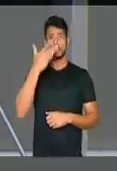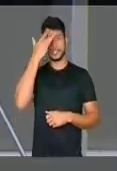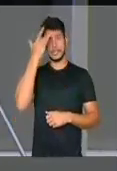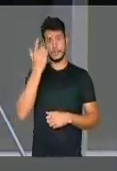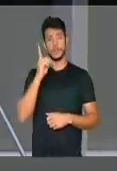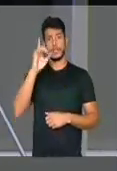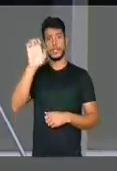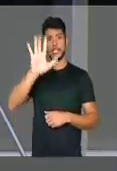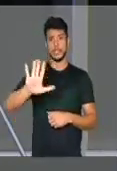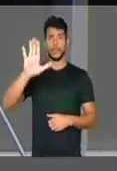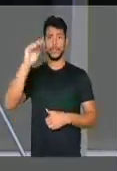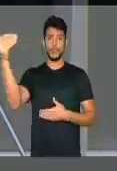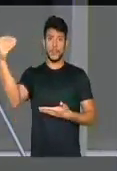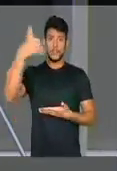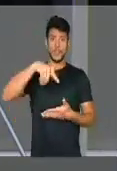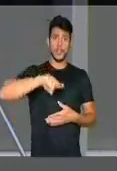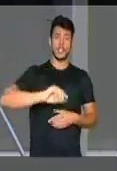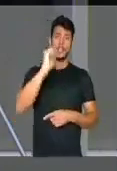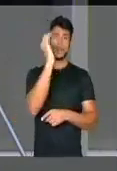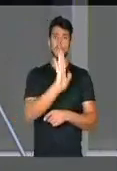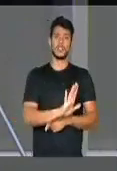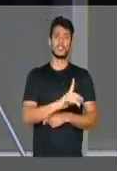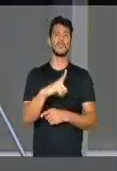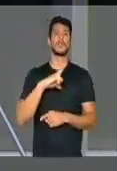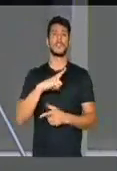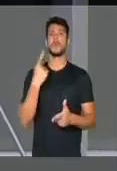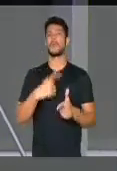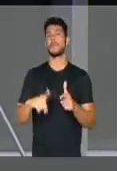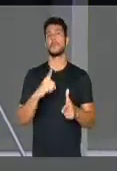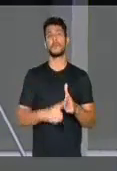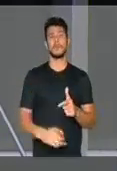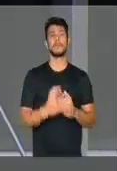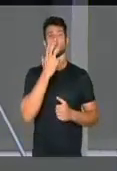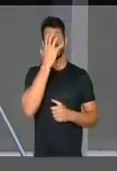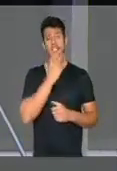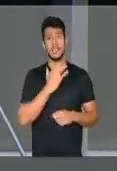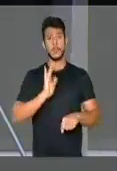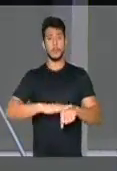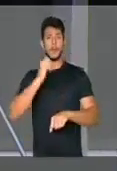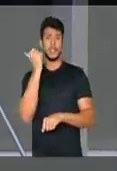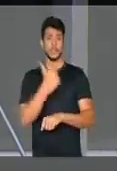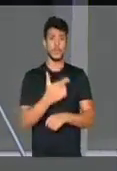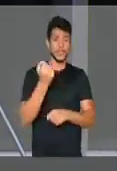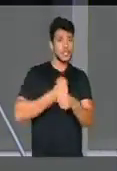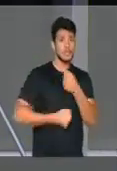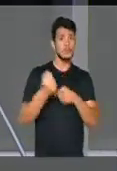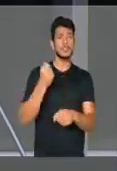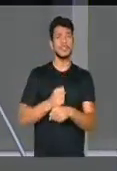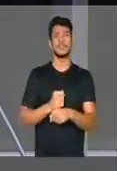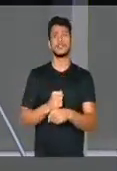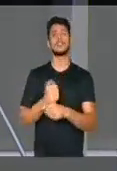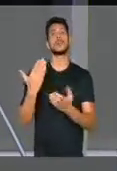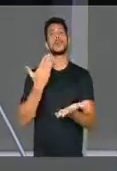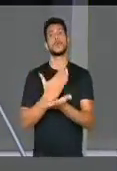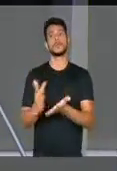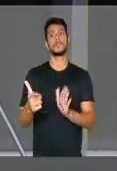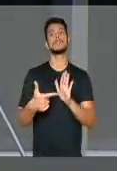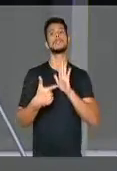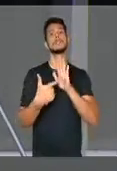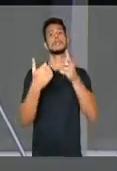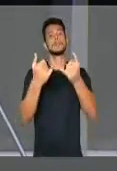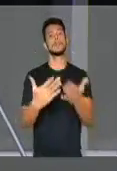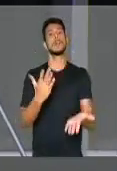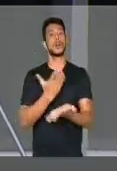ao Brasil, que vive uma situação mais grave que em dezembro passado, e passo a citar